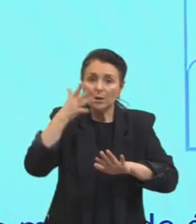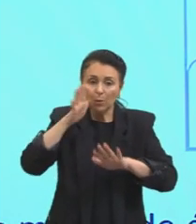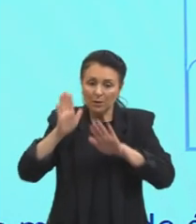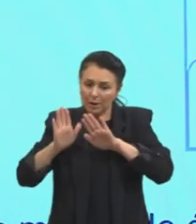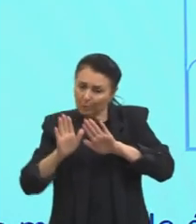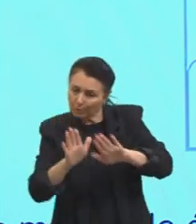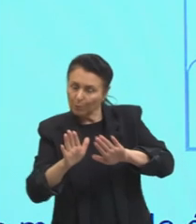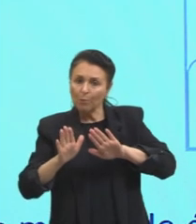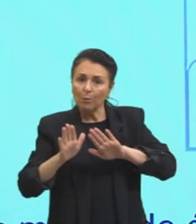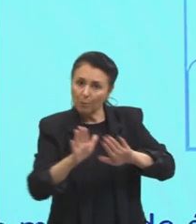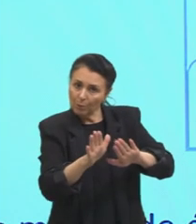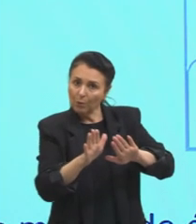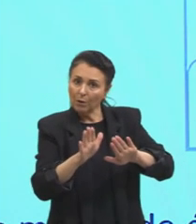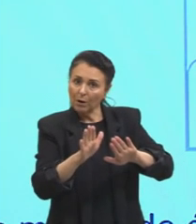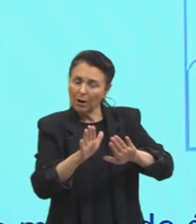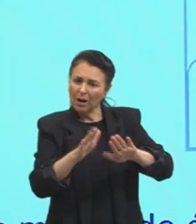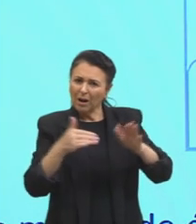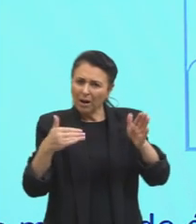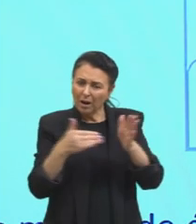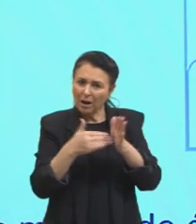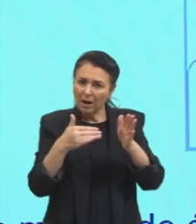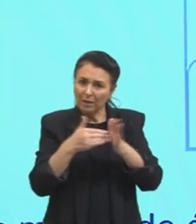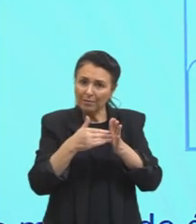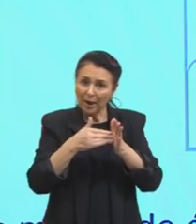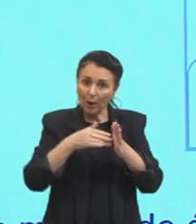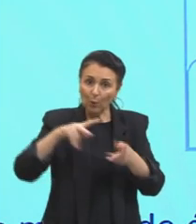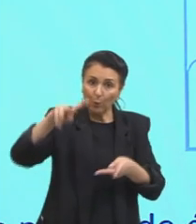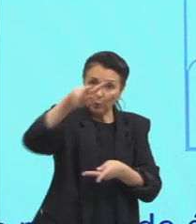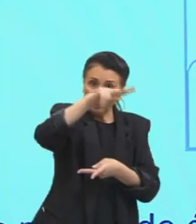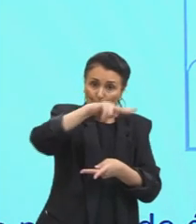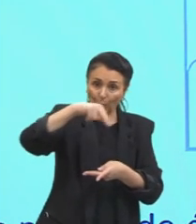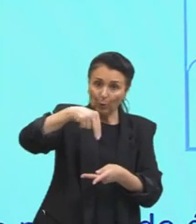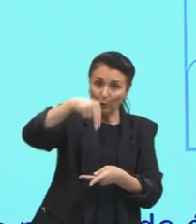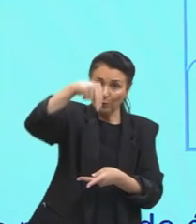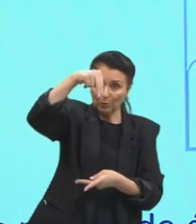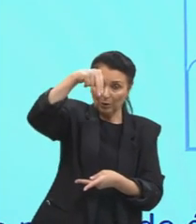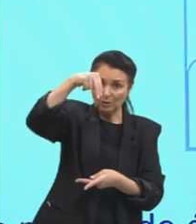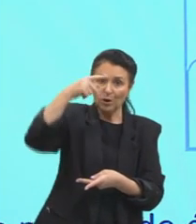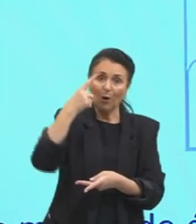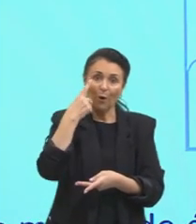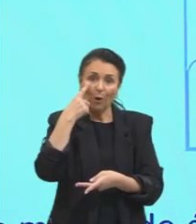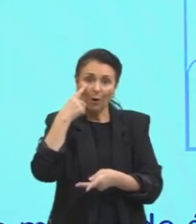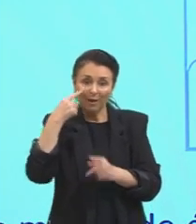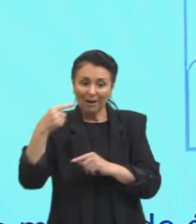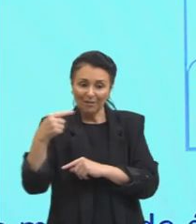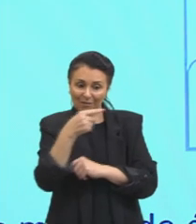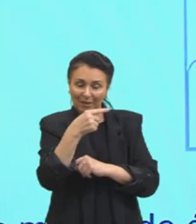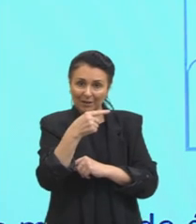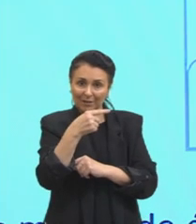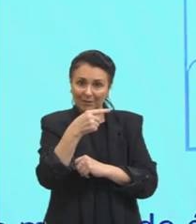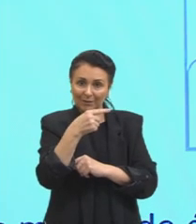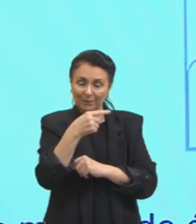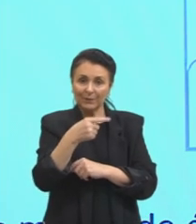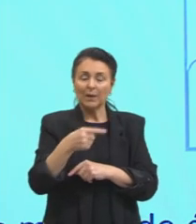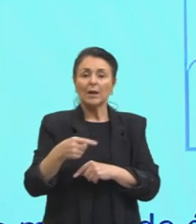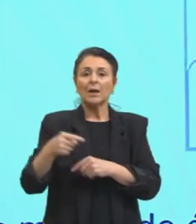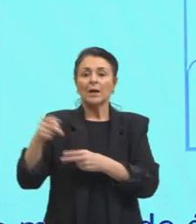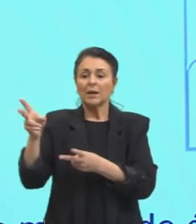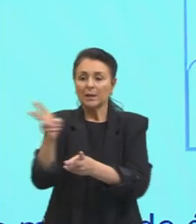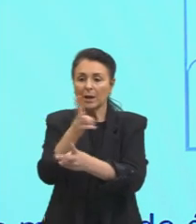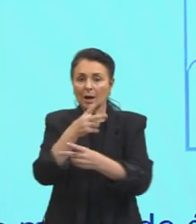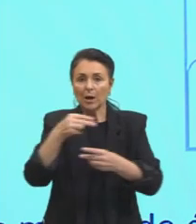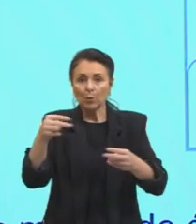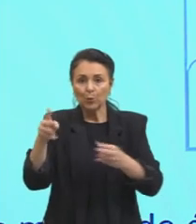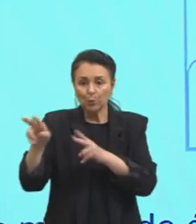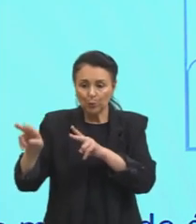essa aqui até quase o polo norte ou até a a flechinha aqui tá a gurizada EA corrente de